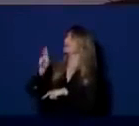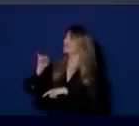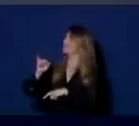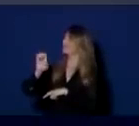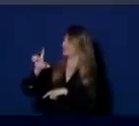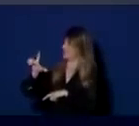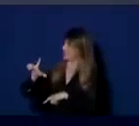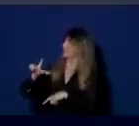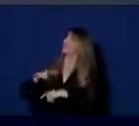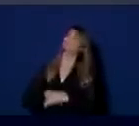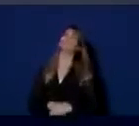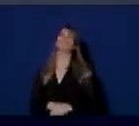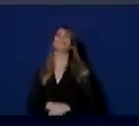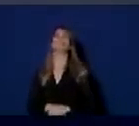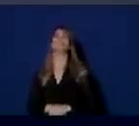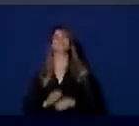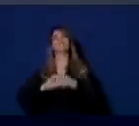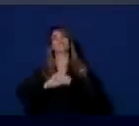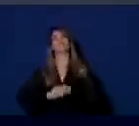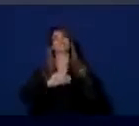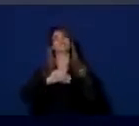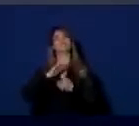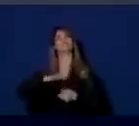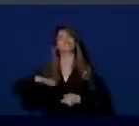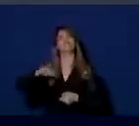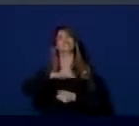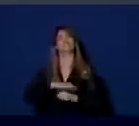enfim, cumprimentando todo mundo.